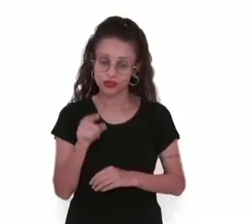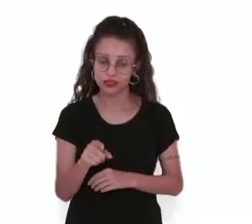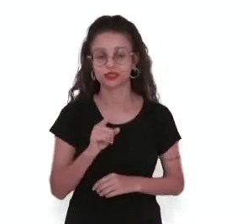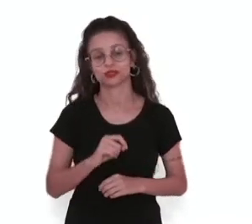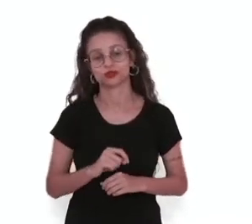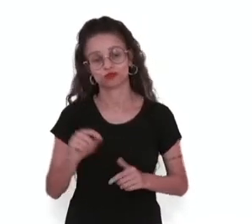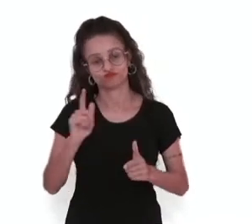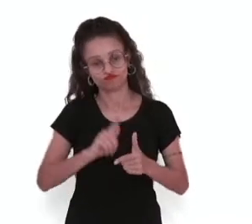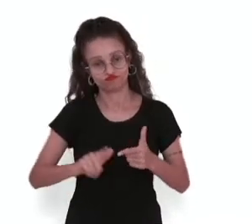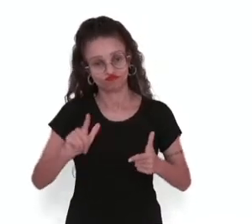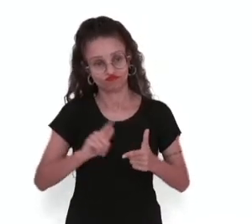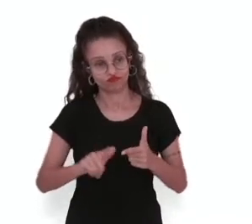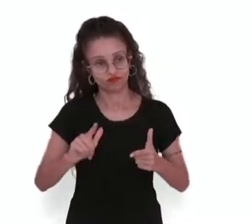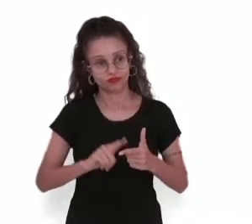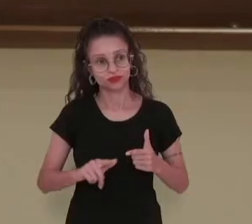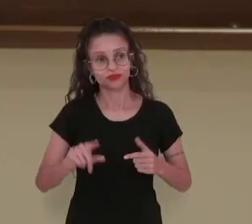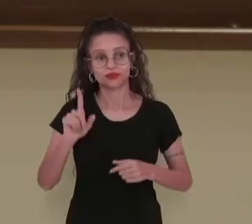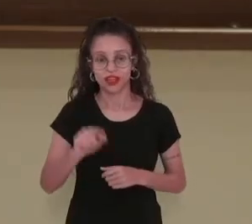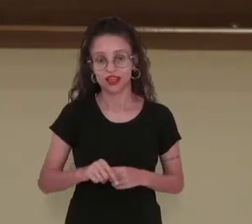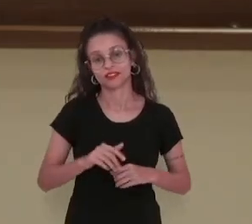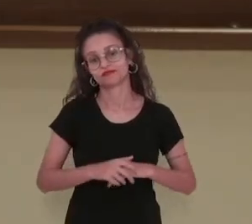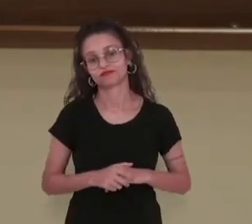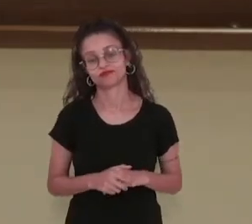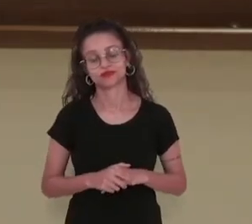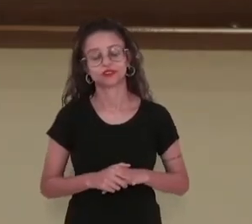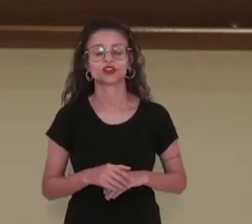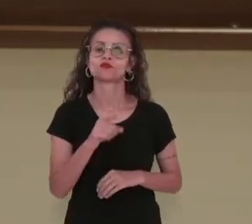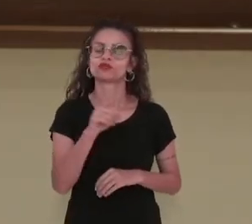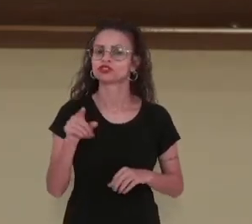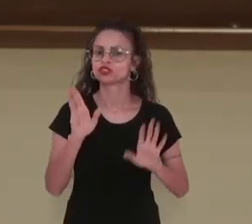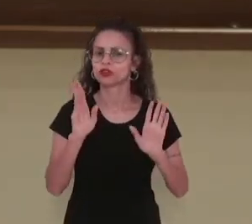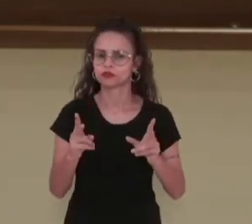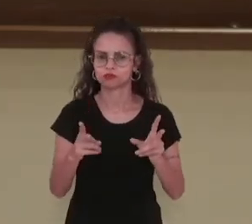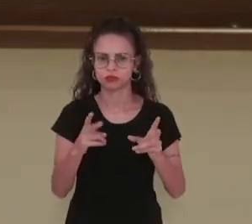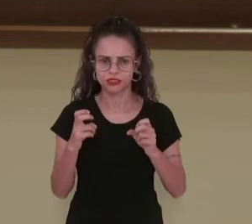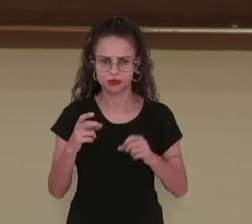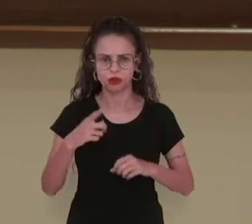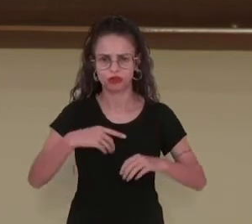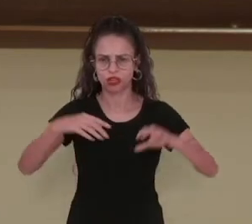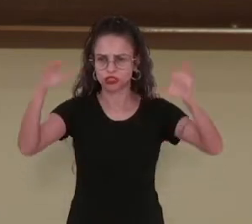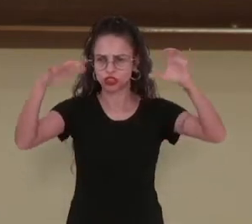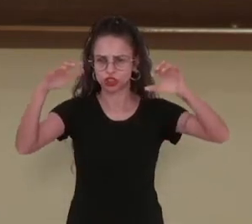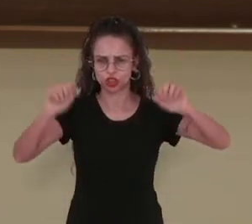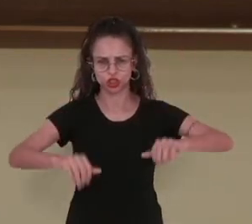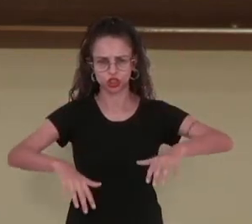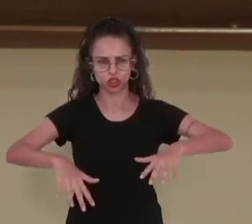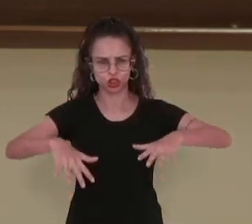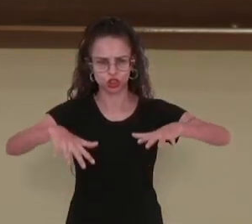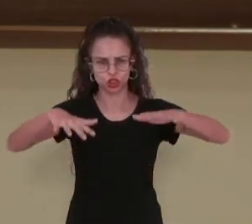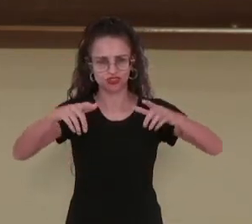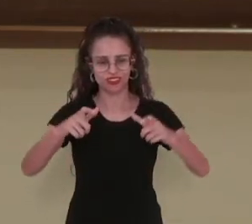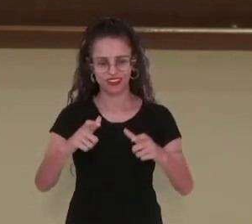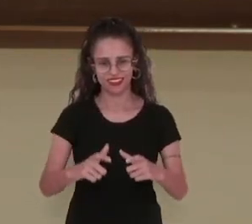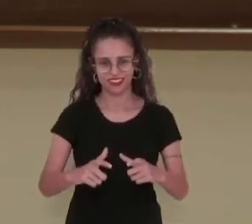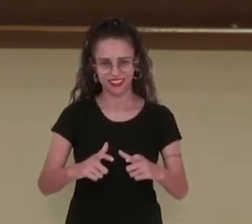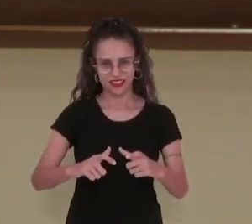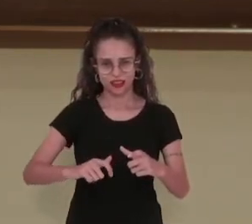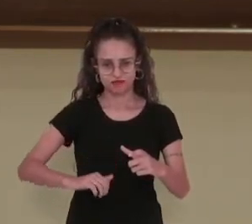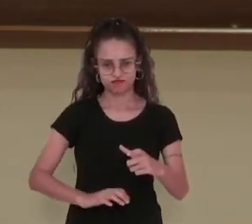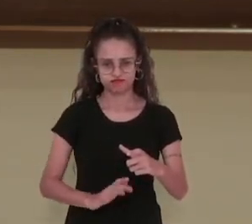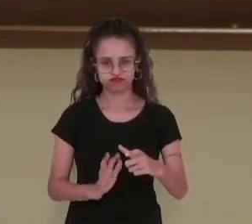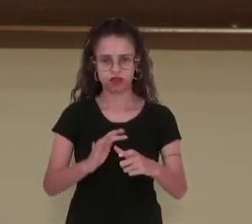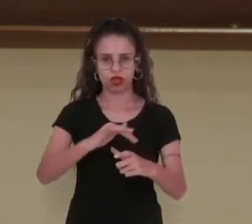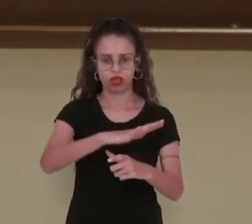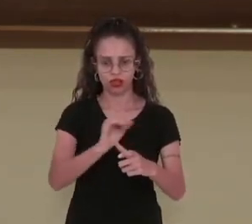entupimentos, conhecidos como bueiros. Você já reparou quando tem enchente que às vezes essa boca de lobo ela está voltando